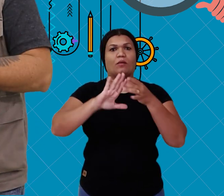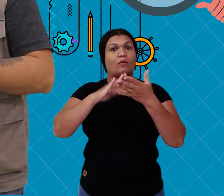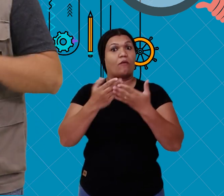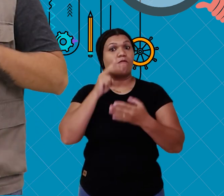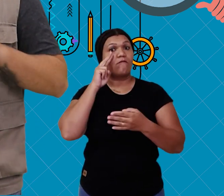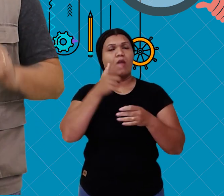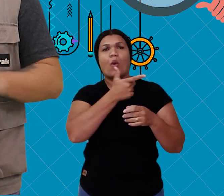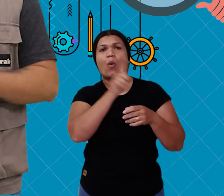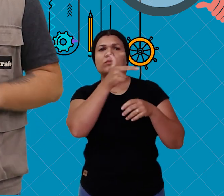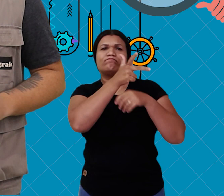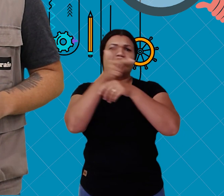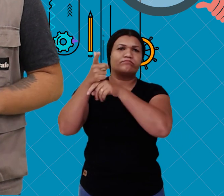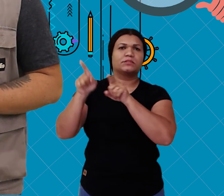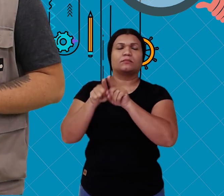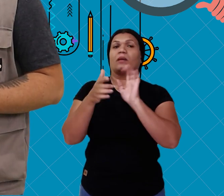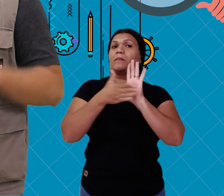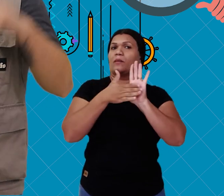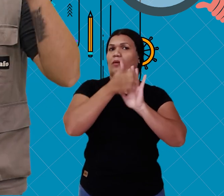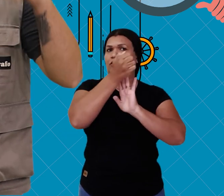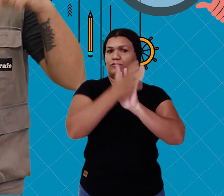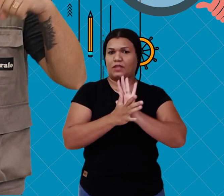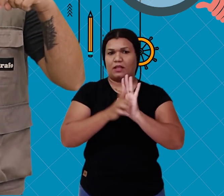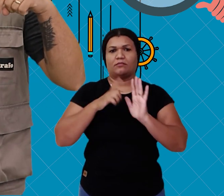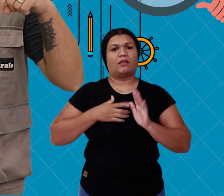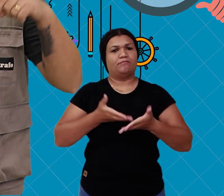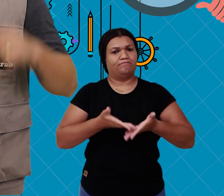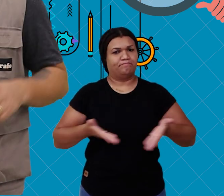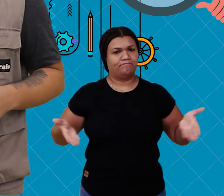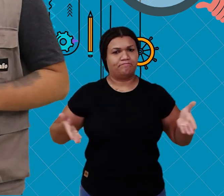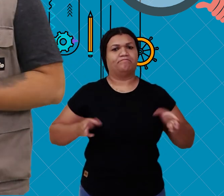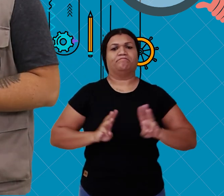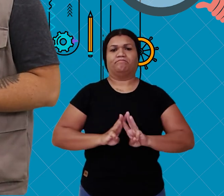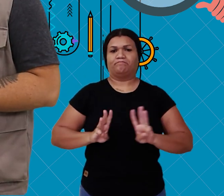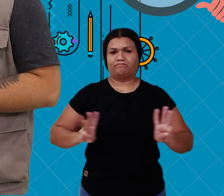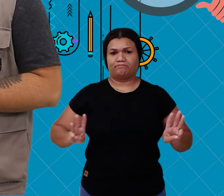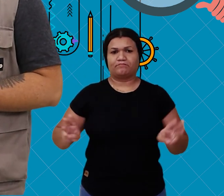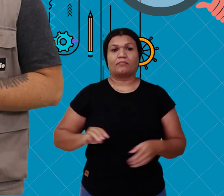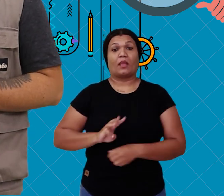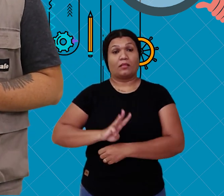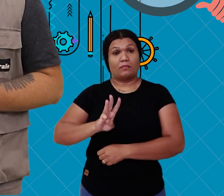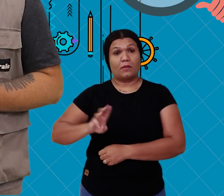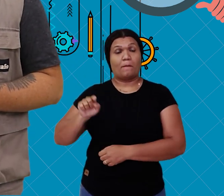outros vídeos e propostas de atividade. O endereço é esse aqui, ó,